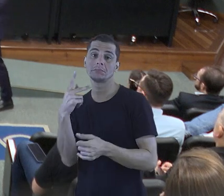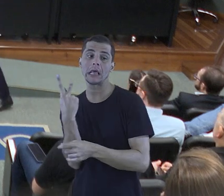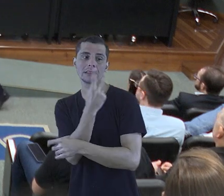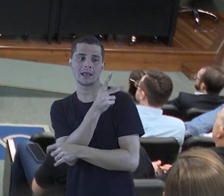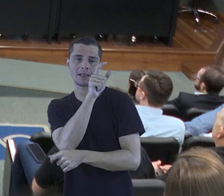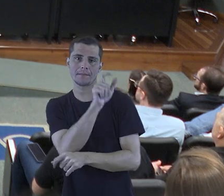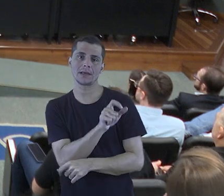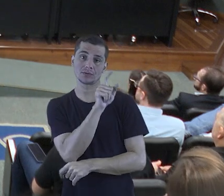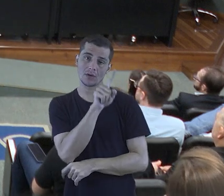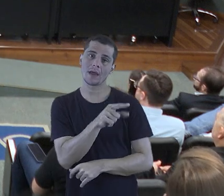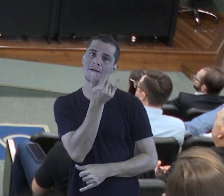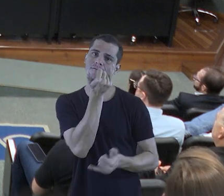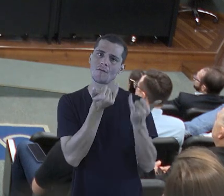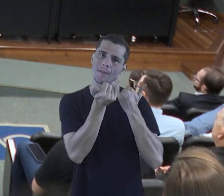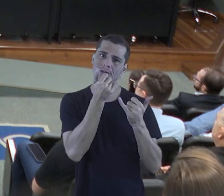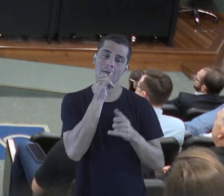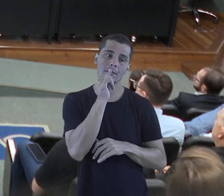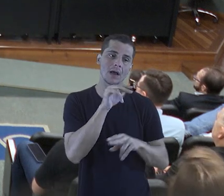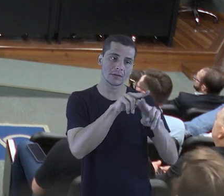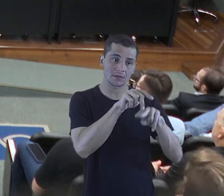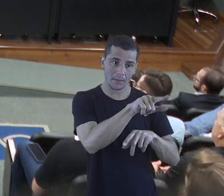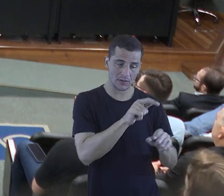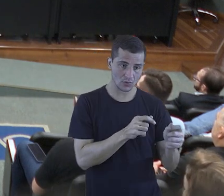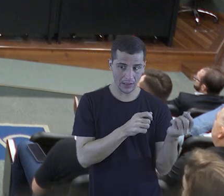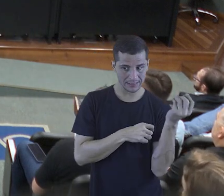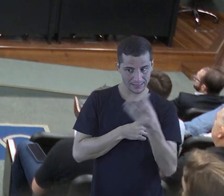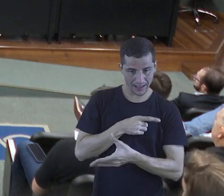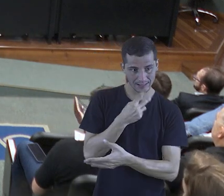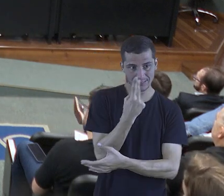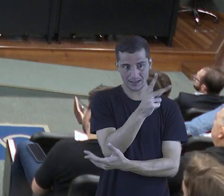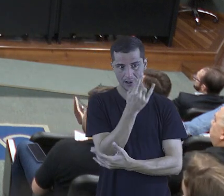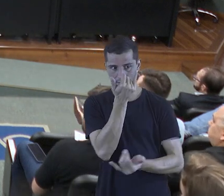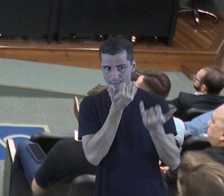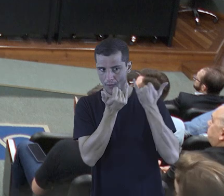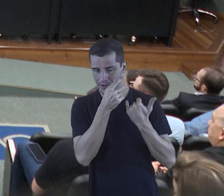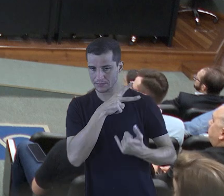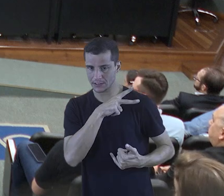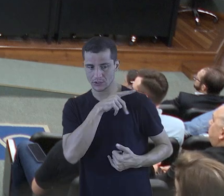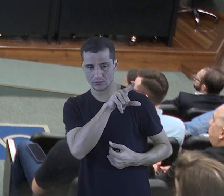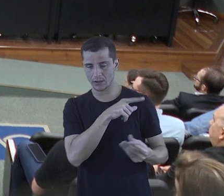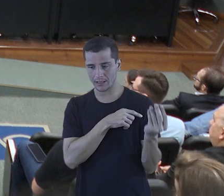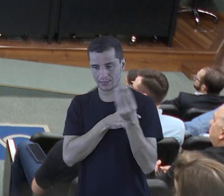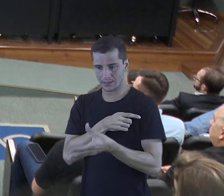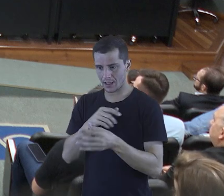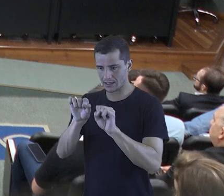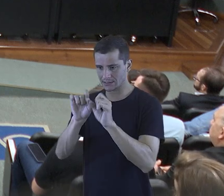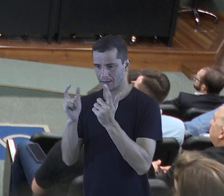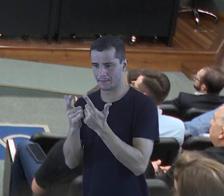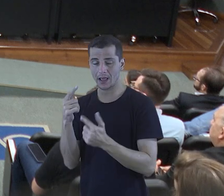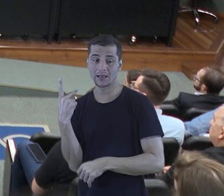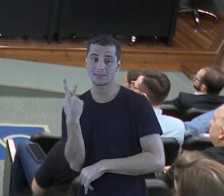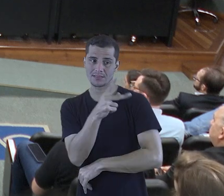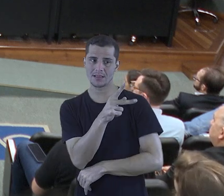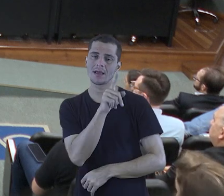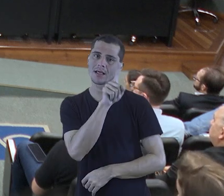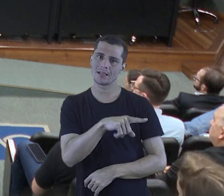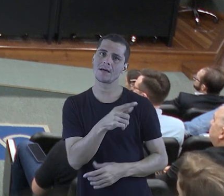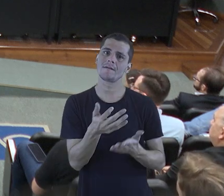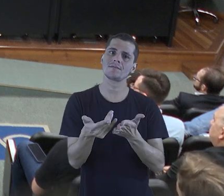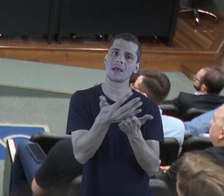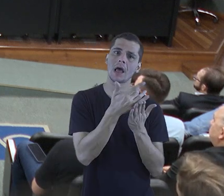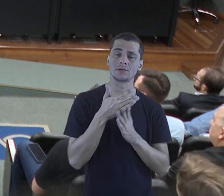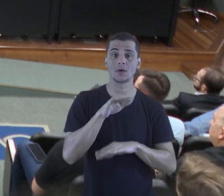meio de compartilhamento. O dado foi compartilhado da ONG com você. Mas, entrou na Assembleia, o dado é teu. E, se é teu,